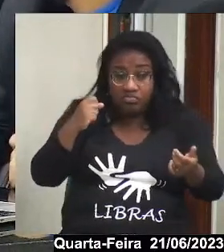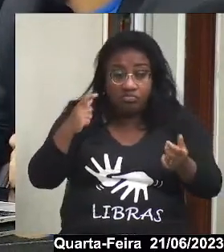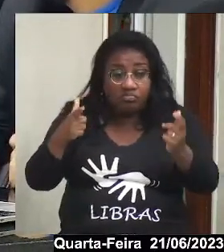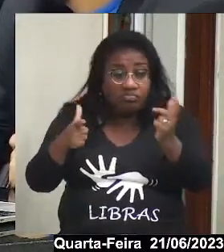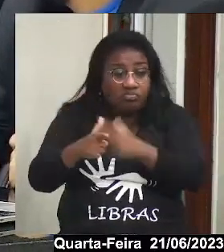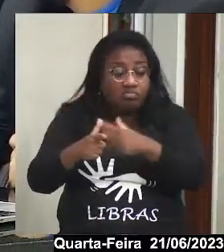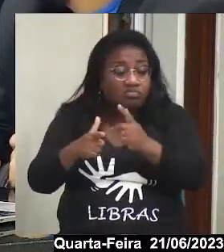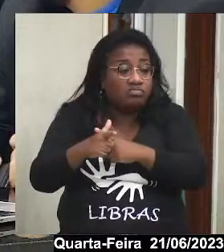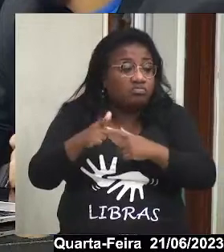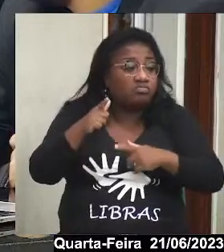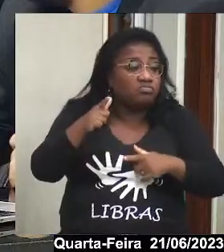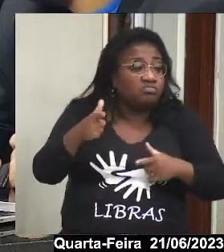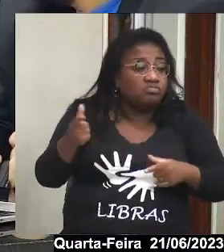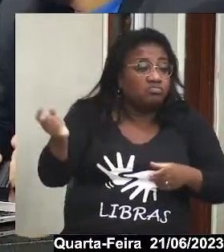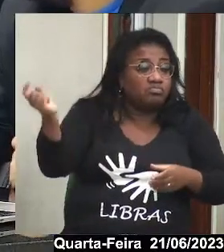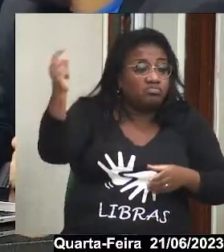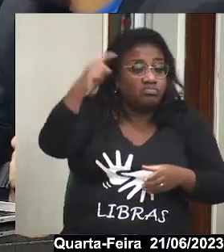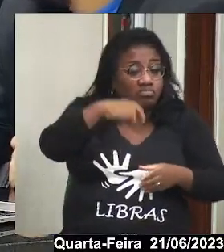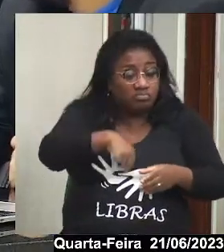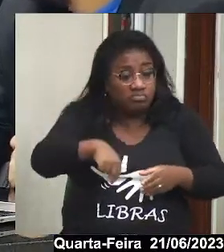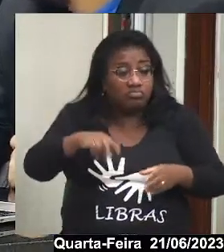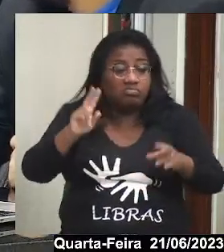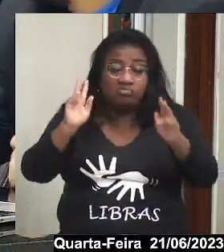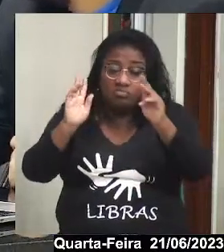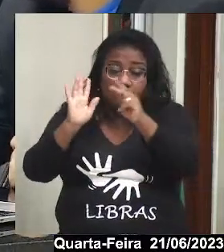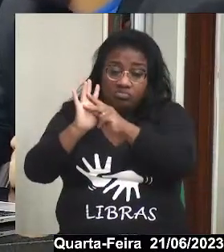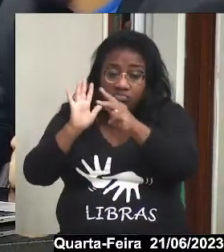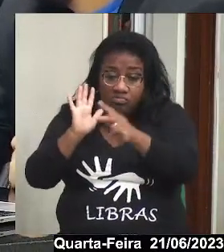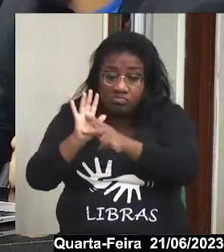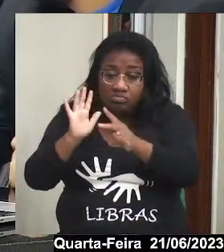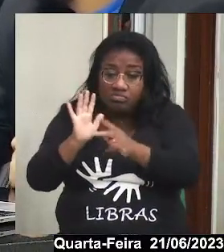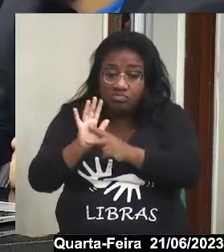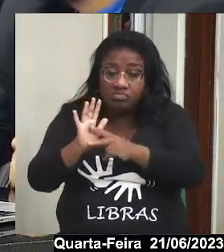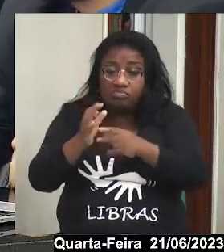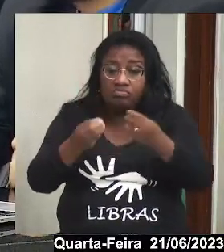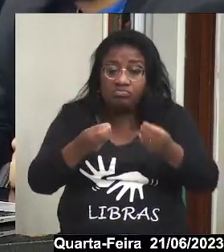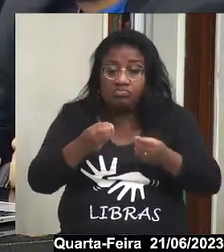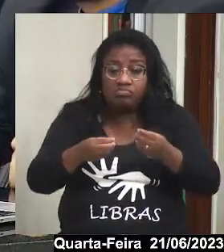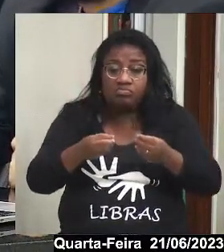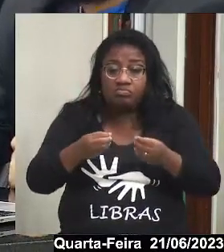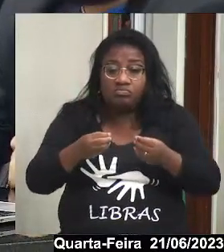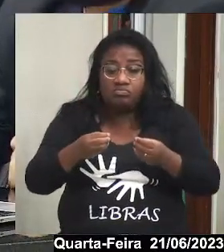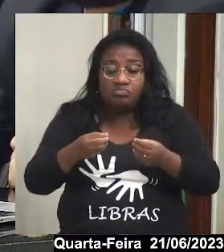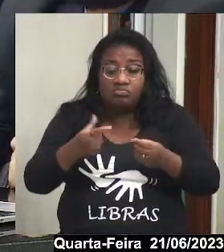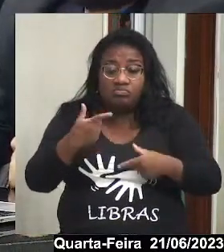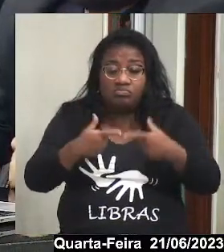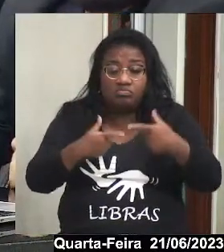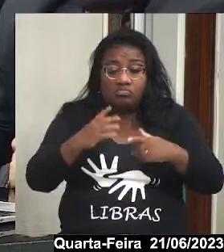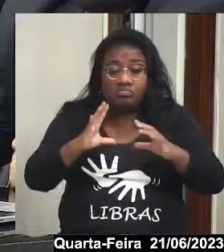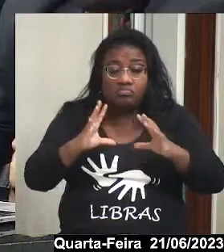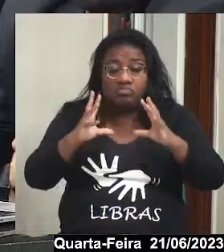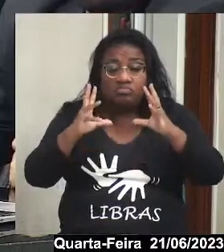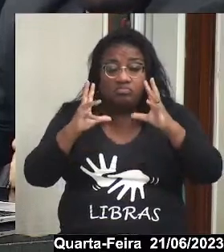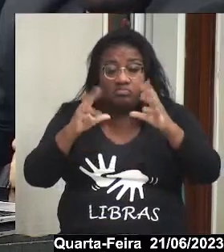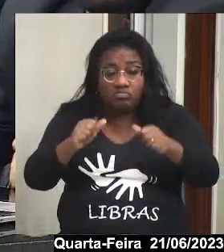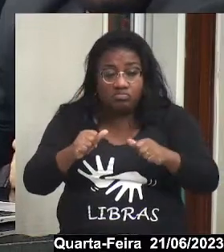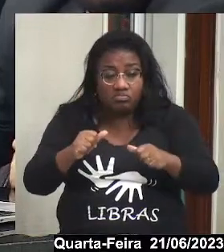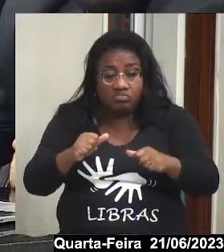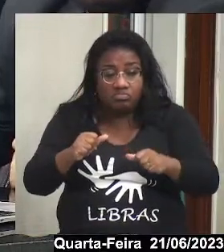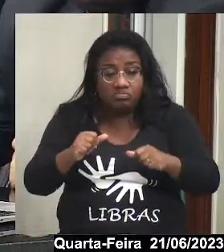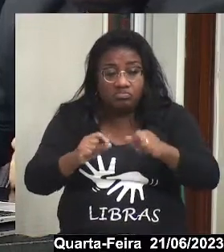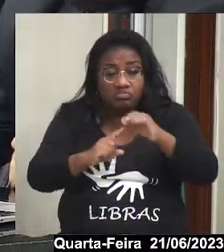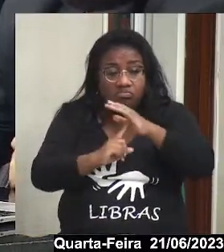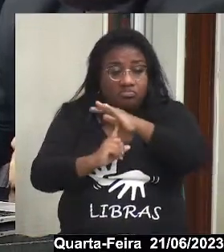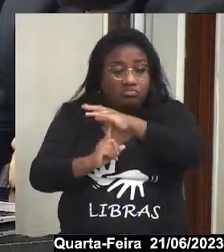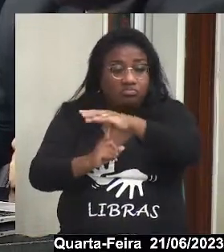aqui para a Câmara, realmente o senhor está certo, não veio. E que a gente temos que votar um projeto que vai beneficiar toda a feira, o senhor